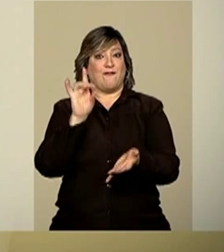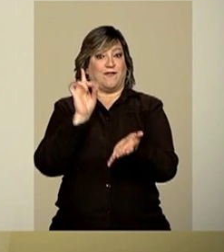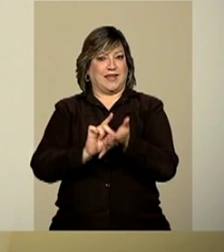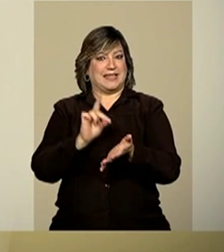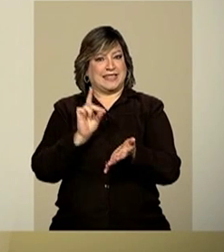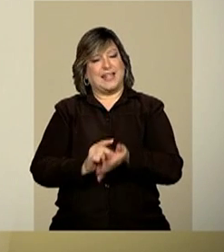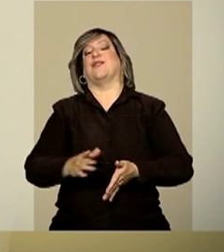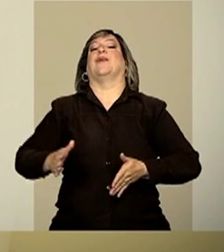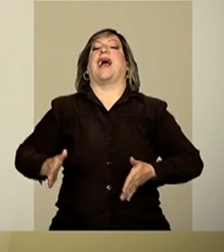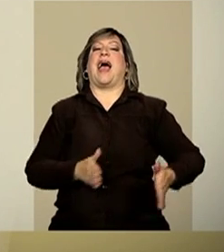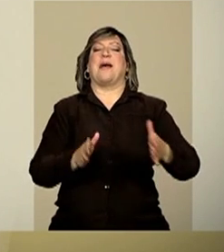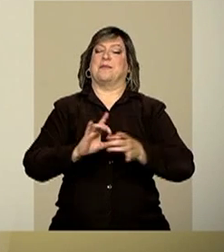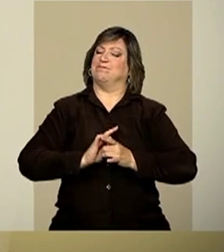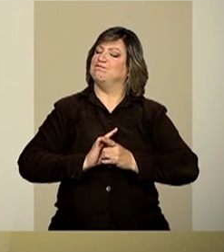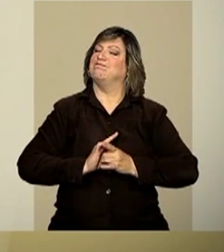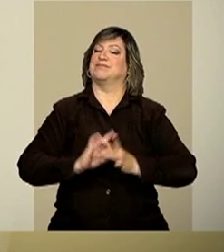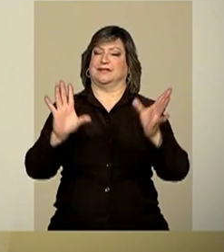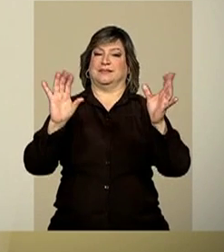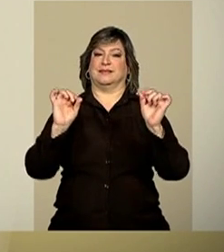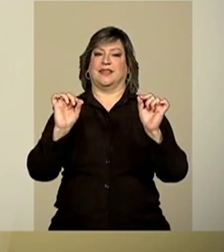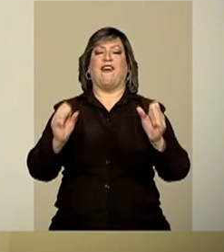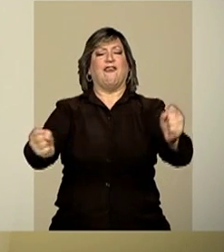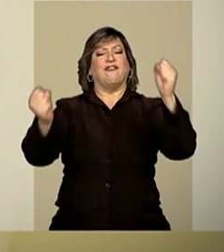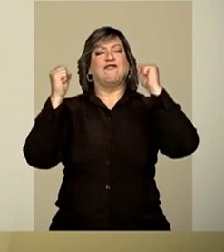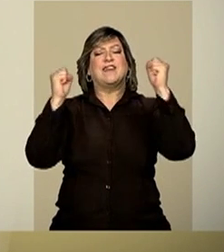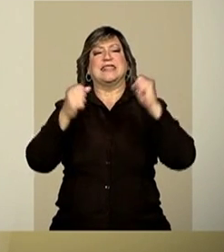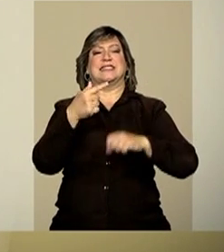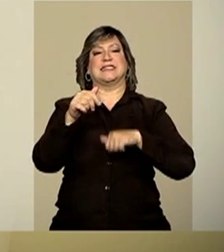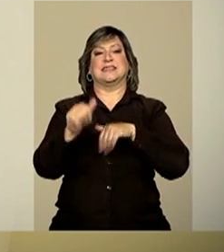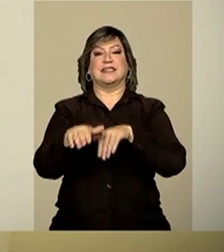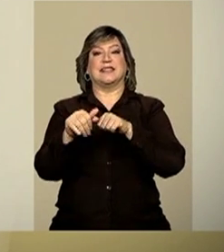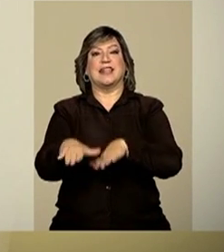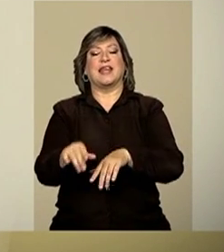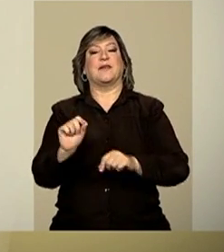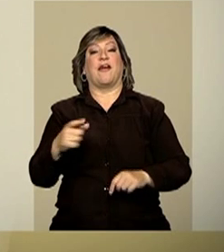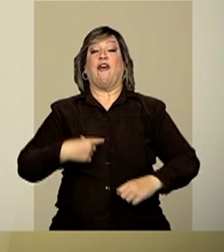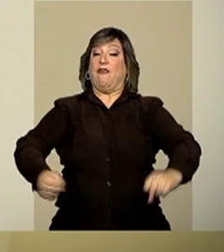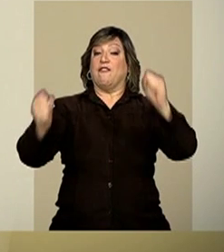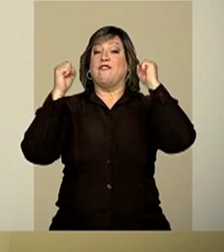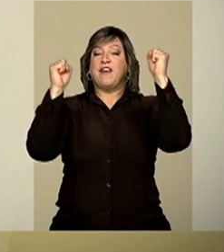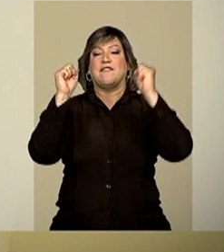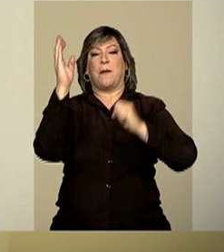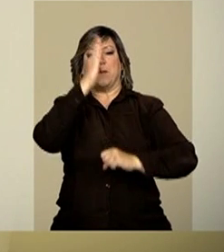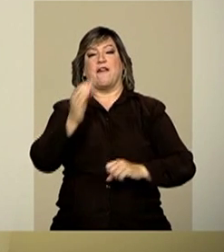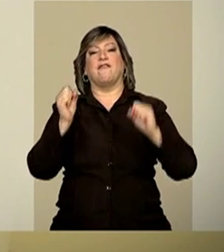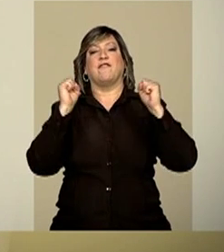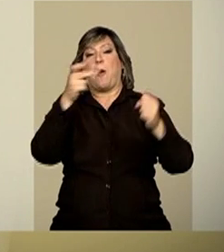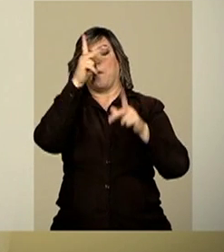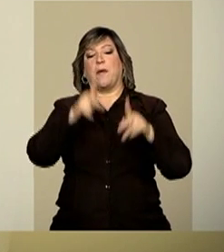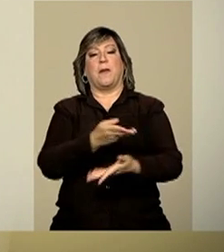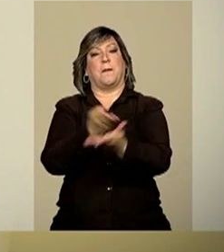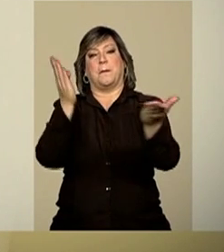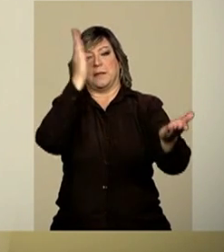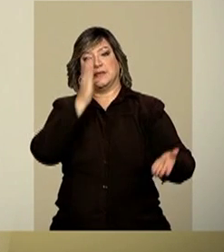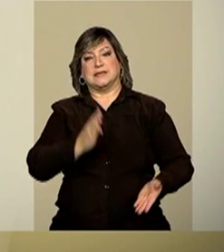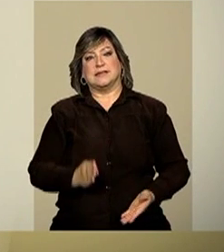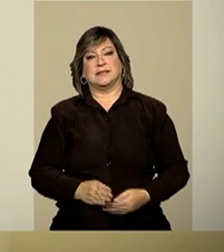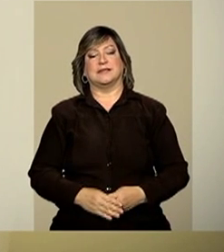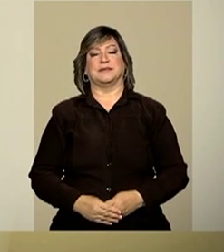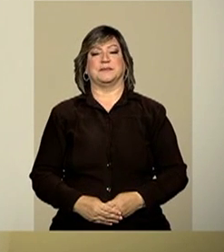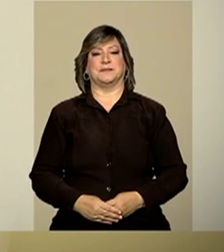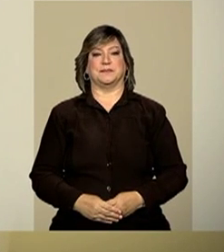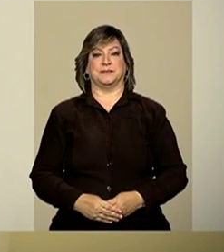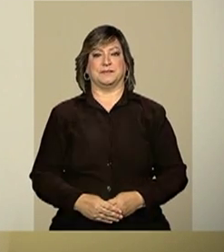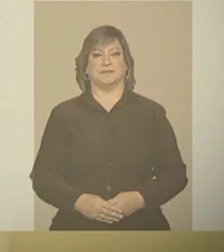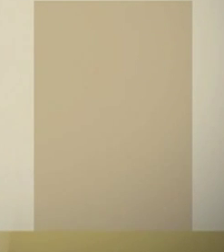verdadeiro caminho da independência. Viva o 7 de setembro! Viva o Brasil! Viva o povo brasileiro! Você